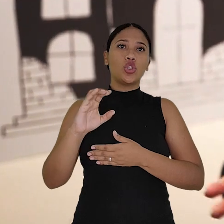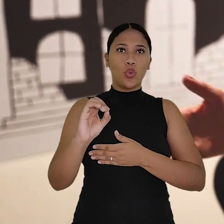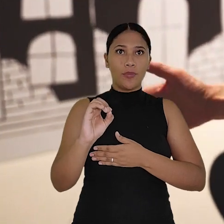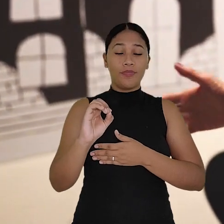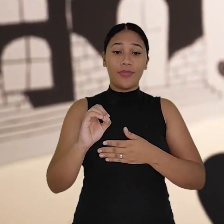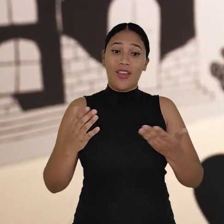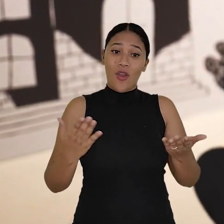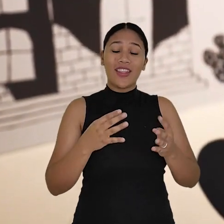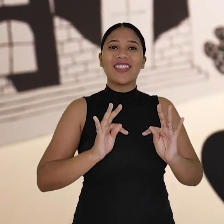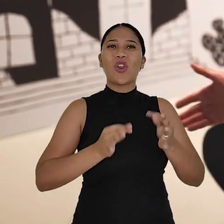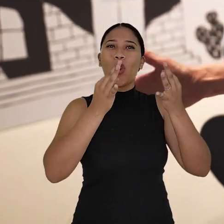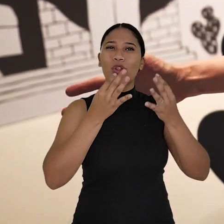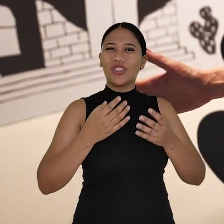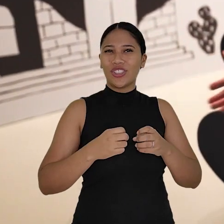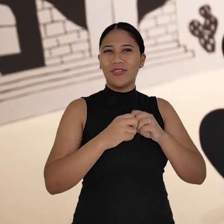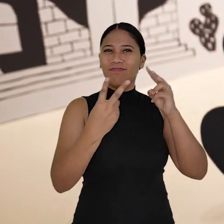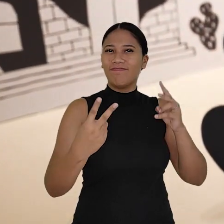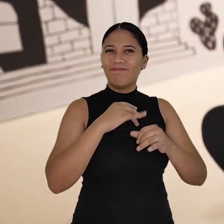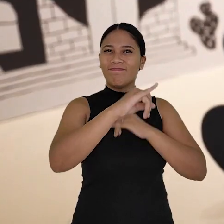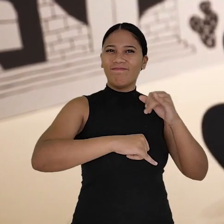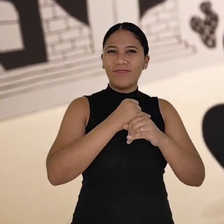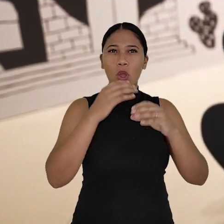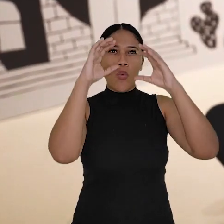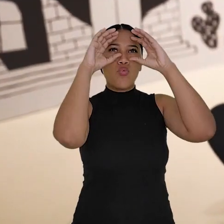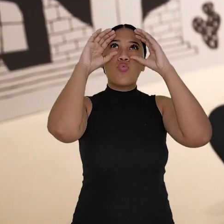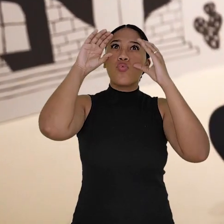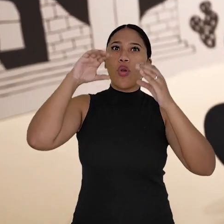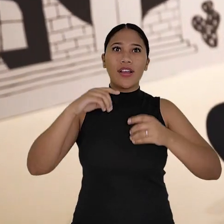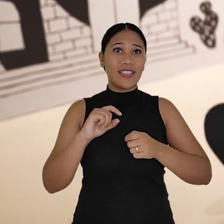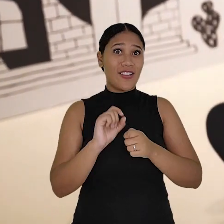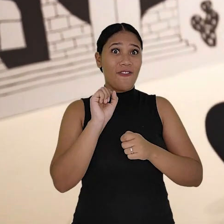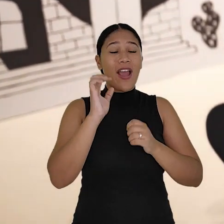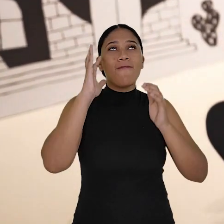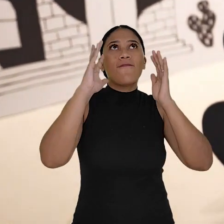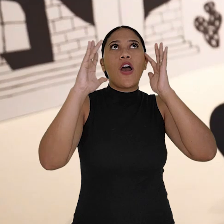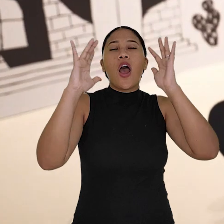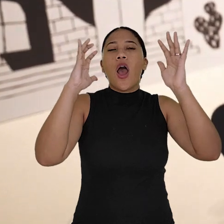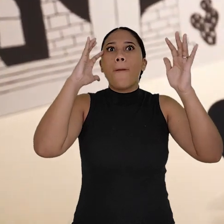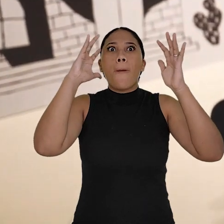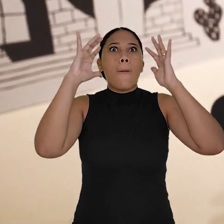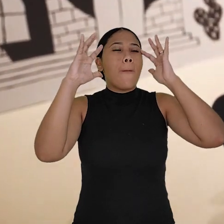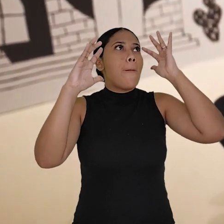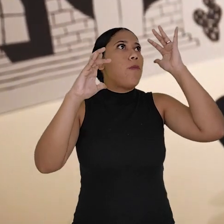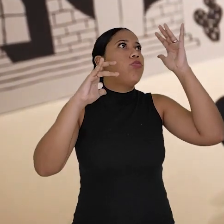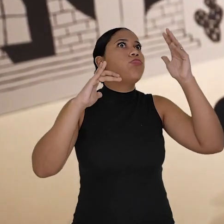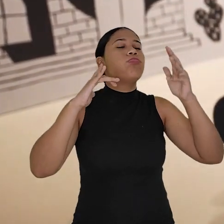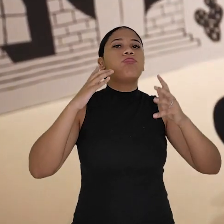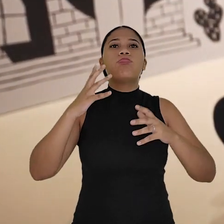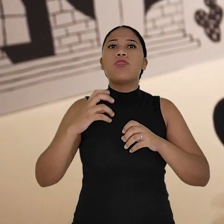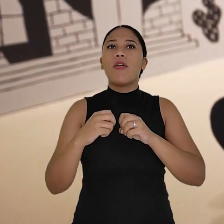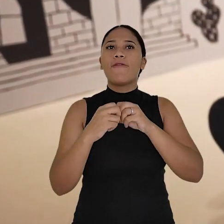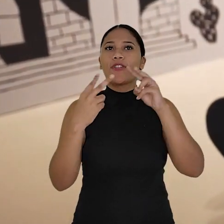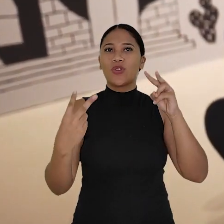tecnologia digital, apresentando esses óculos 3D que se você faz uma viagem